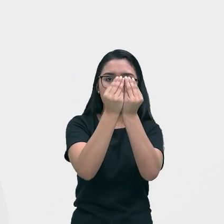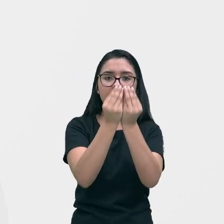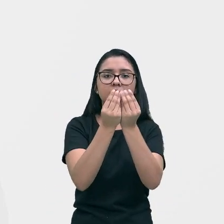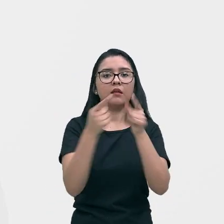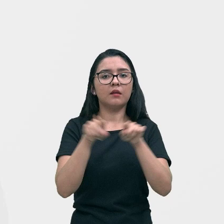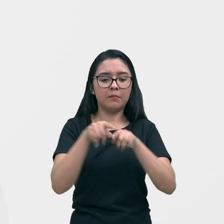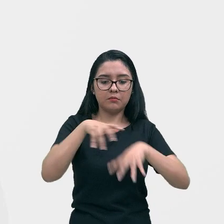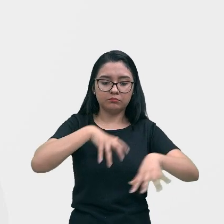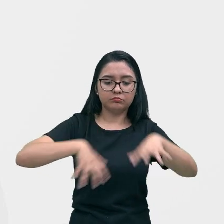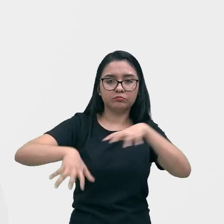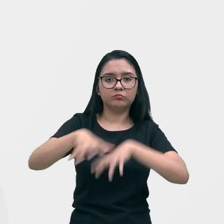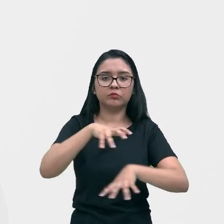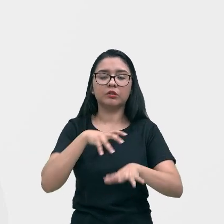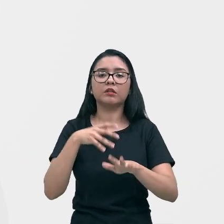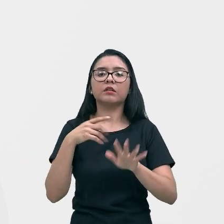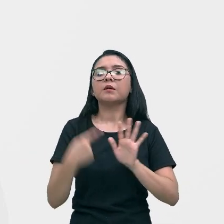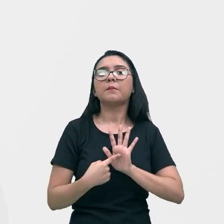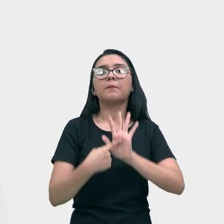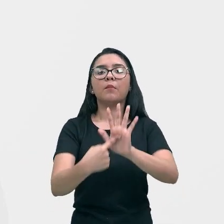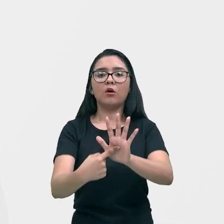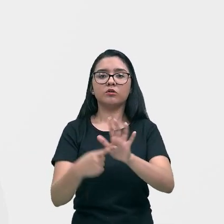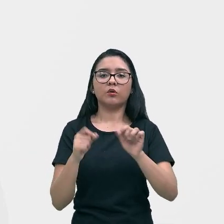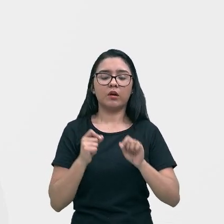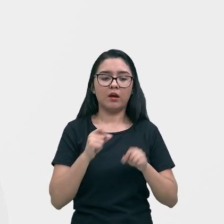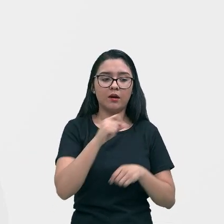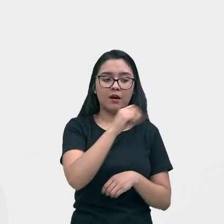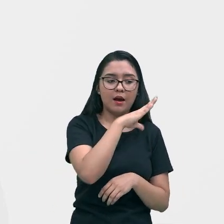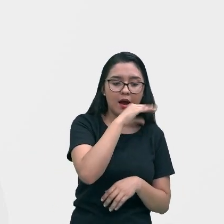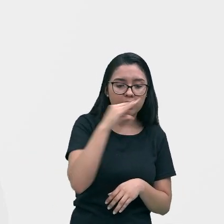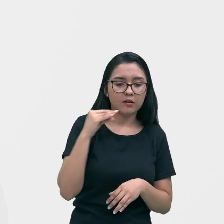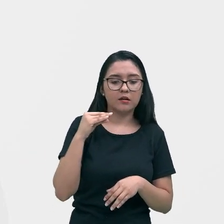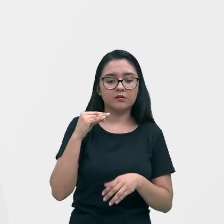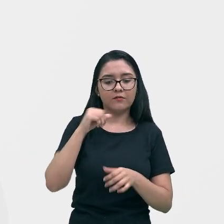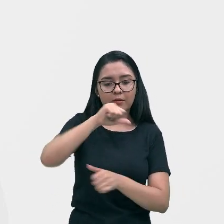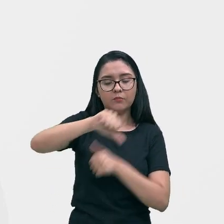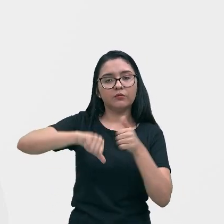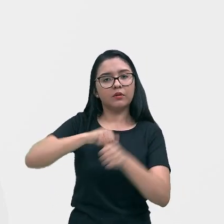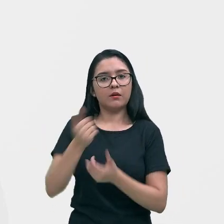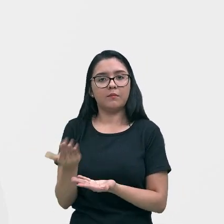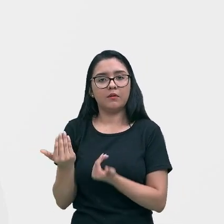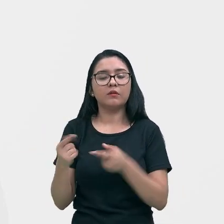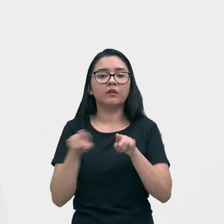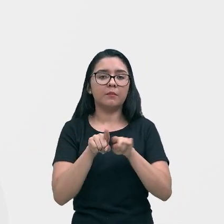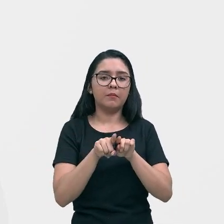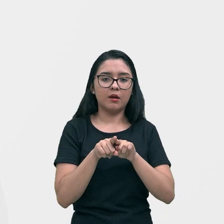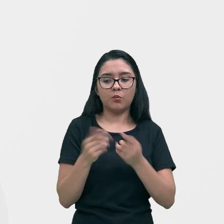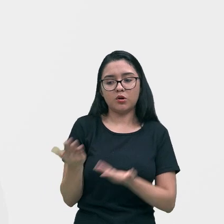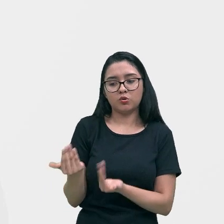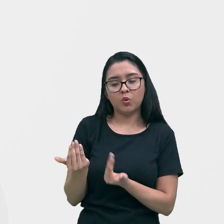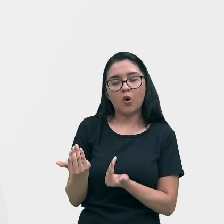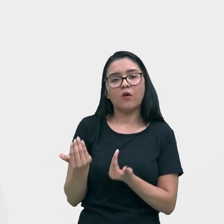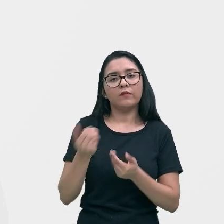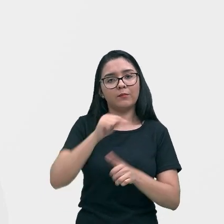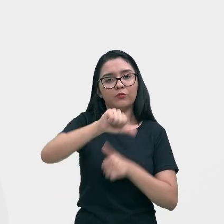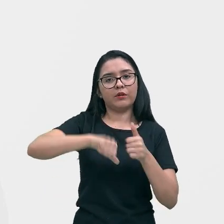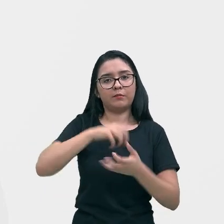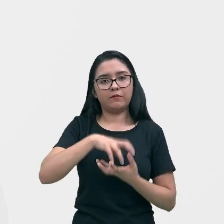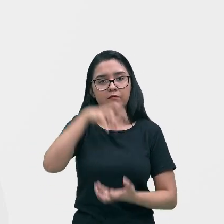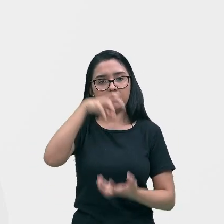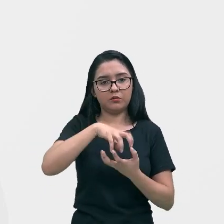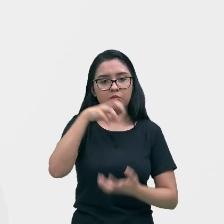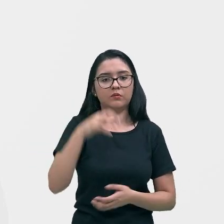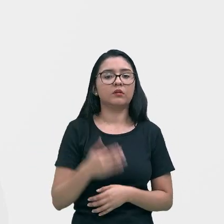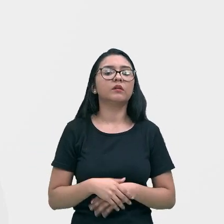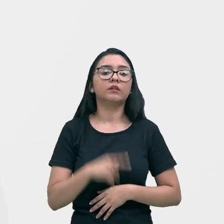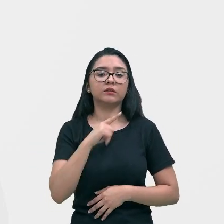que demarcam a passagem da infância para a juventude e do jovem para a vida adulta. Aí nós temos 2 exemplos